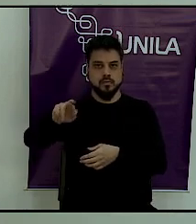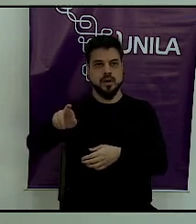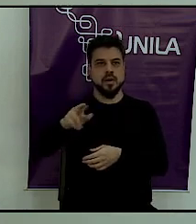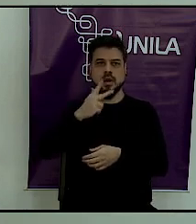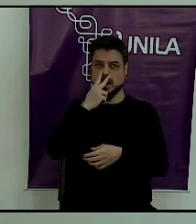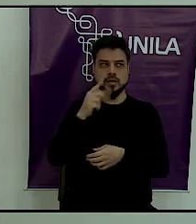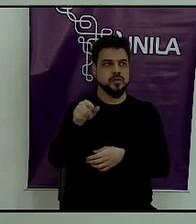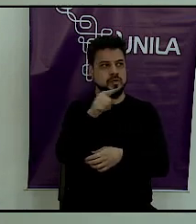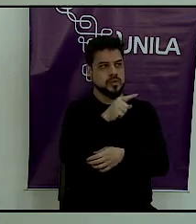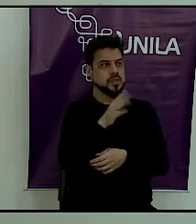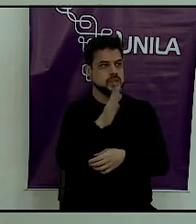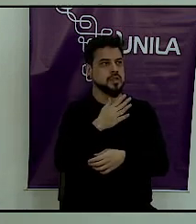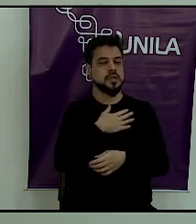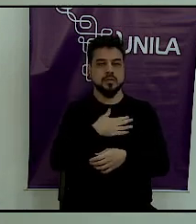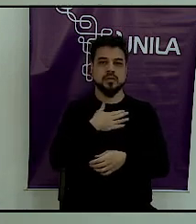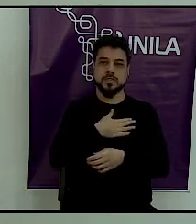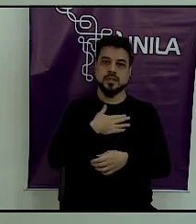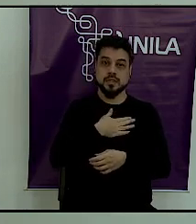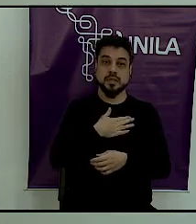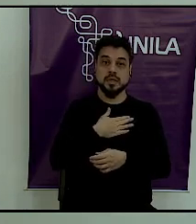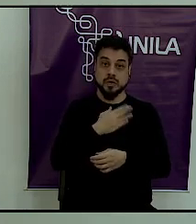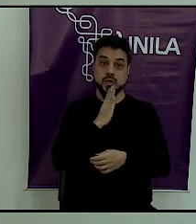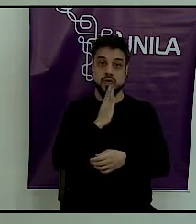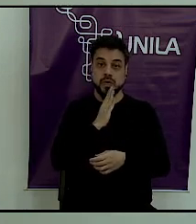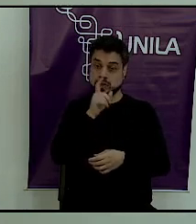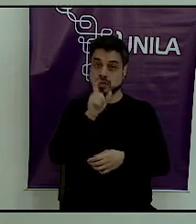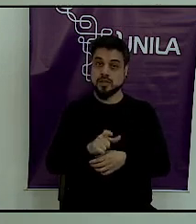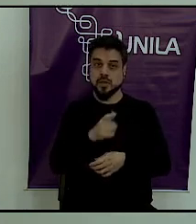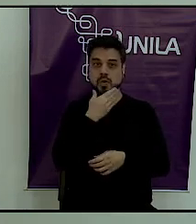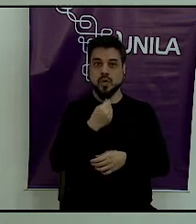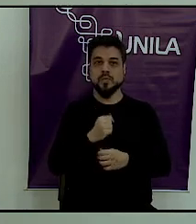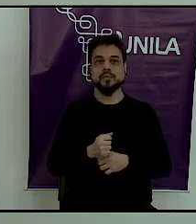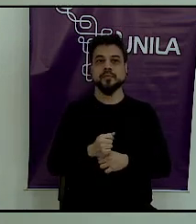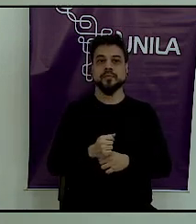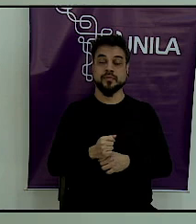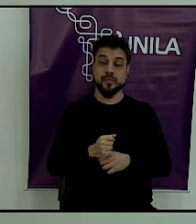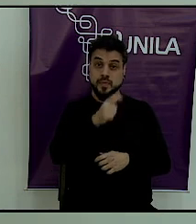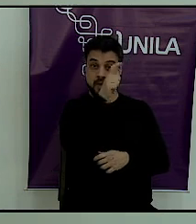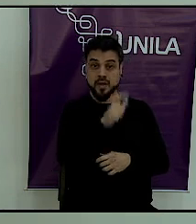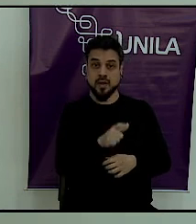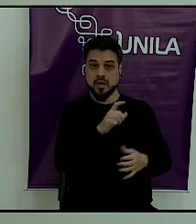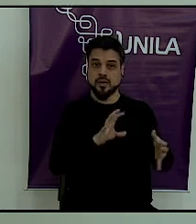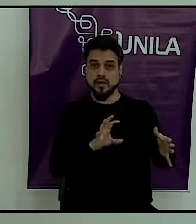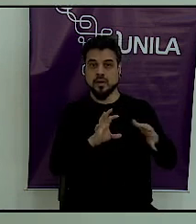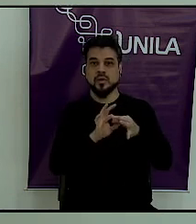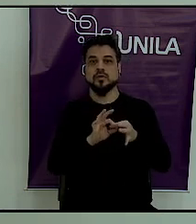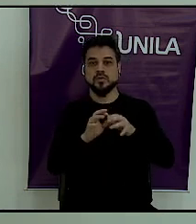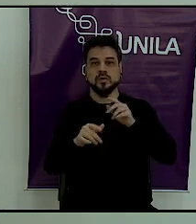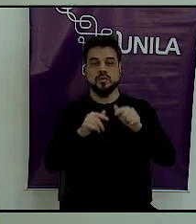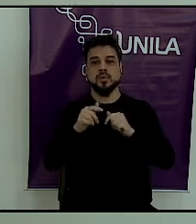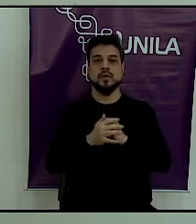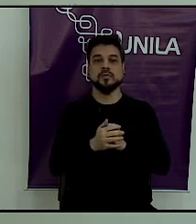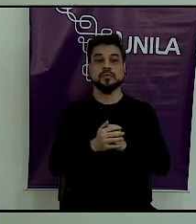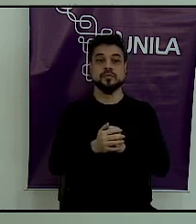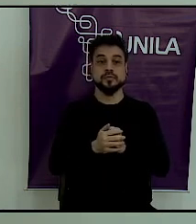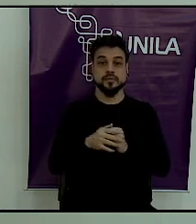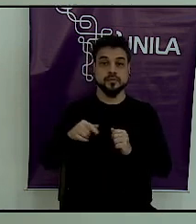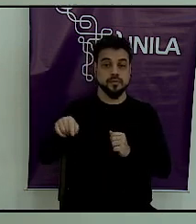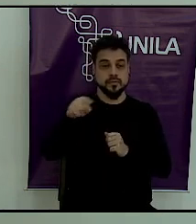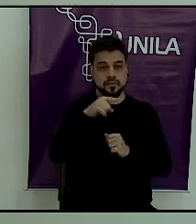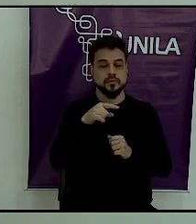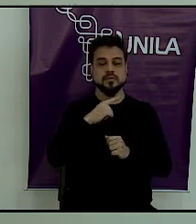tiveram o prazer de conhecê-lo. Ele está integrado nesta iniciativa e nós estamos